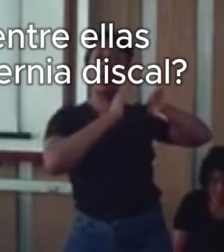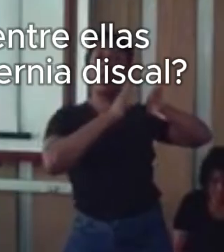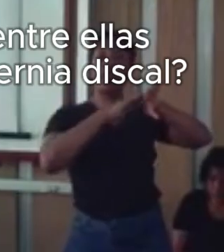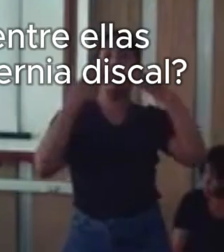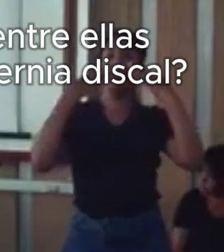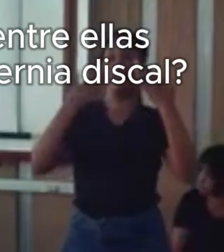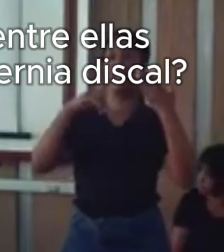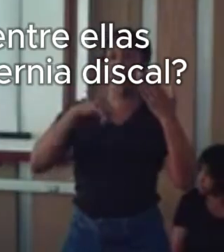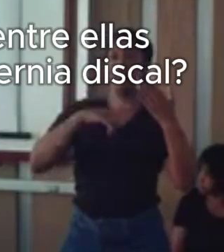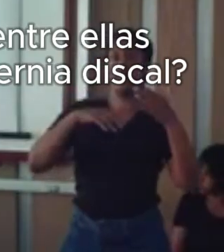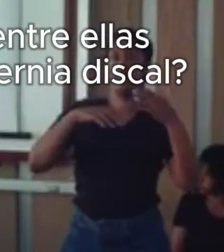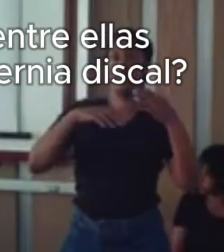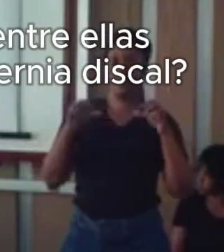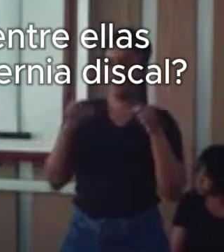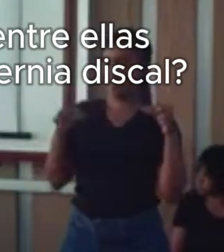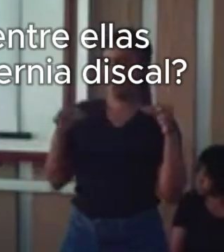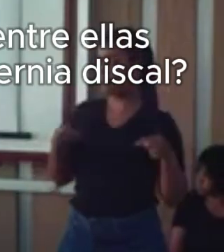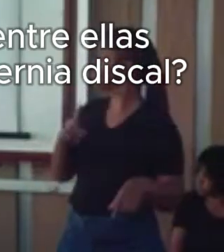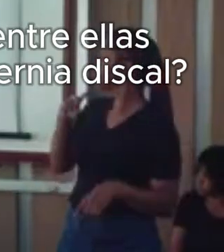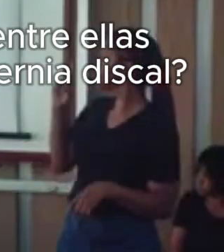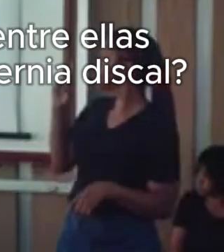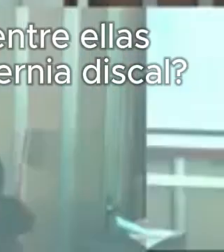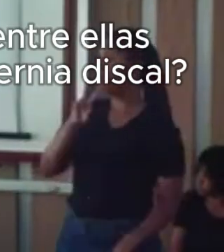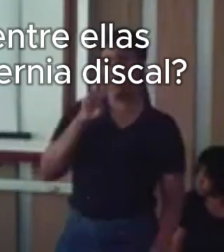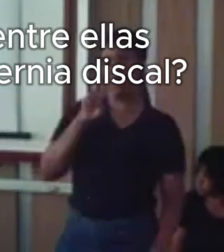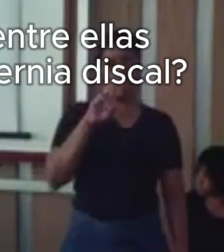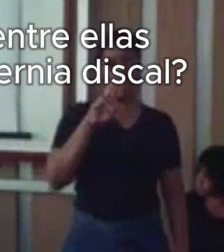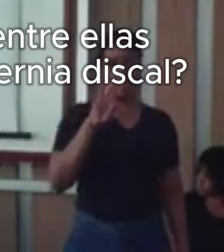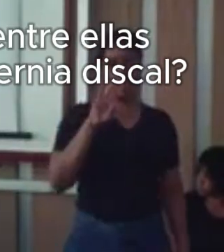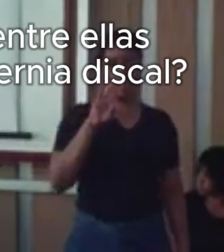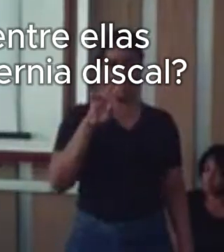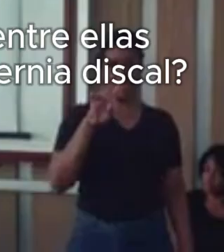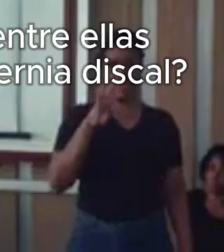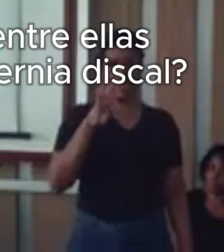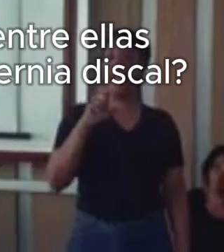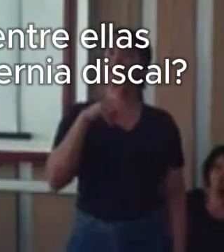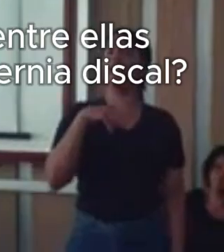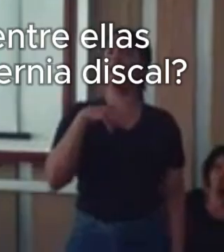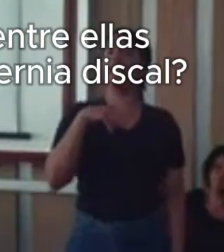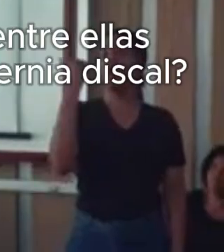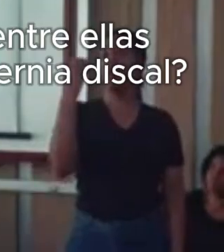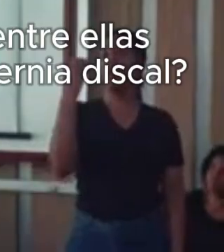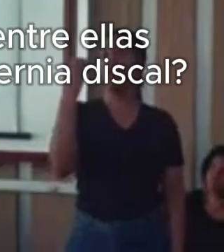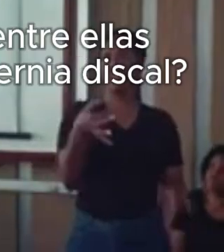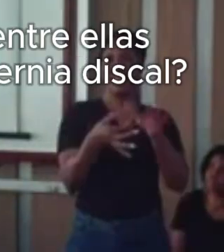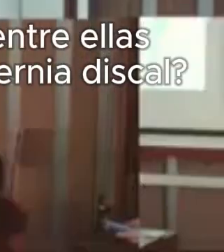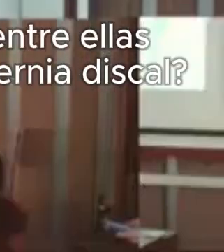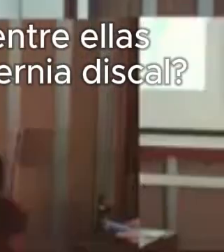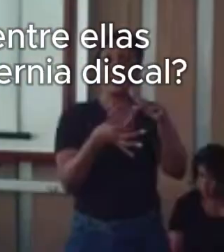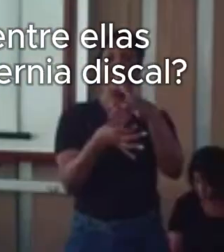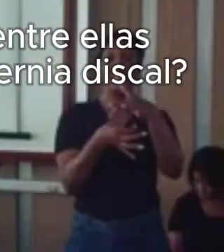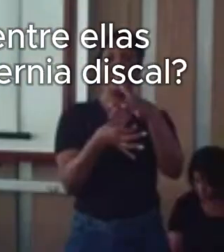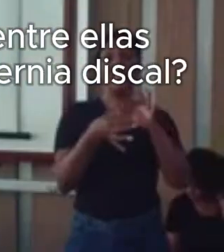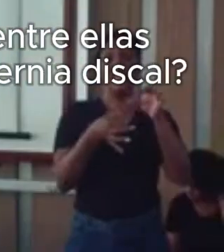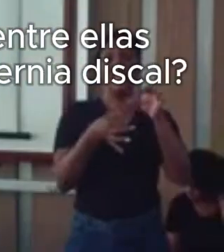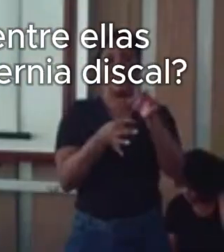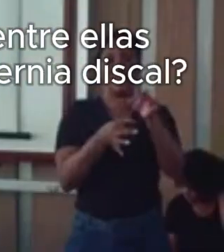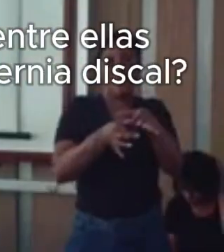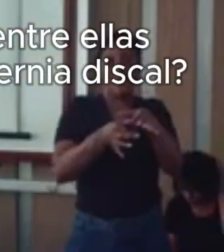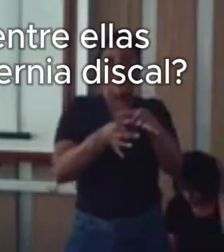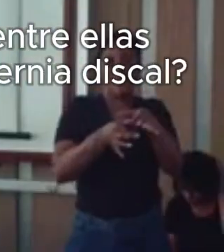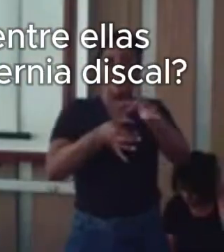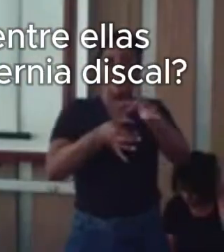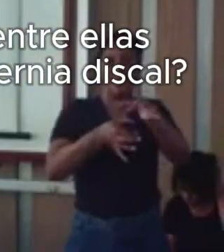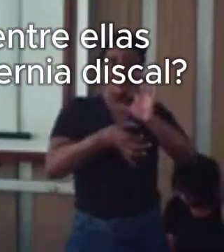as vértebras, e no meio, entre elas, tem o famoso disco, que, às vezes, a pessoa fala, serve para hérnia de disco? Não serve muito. Por